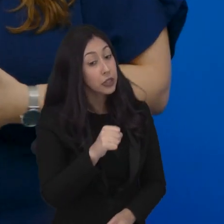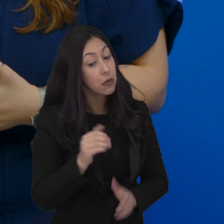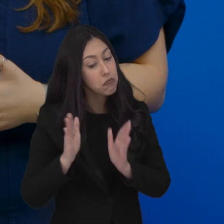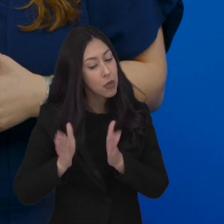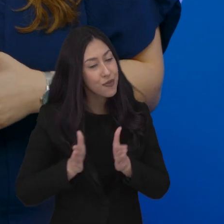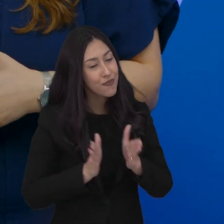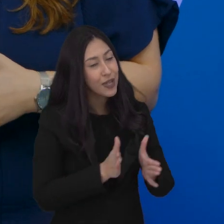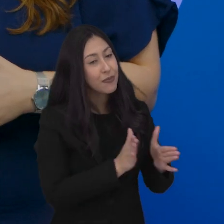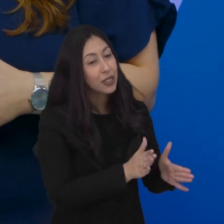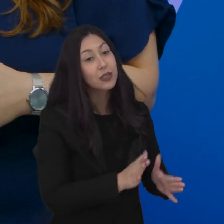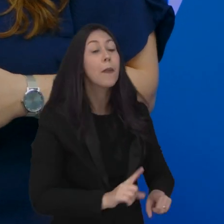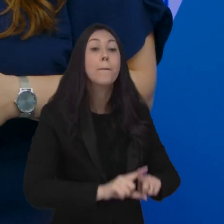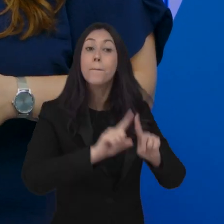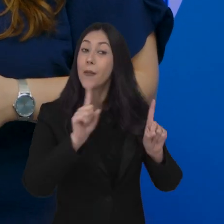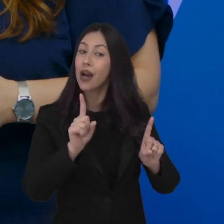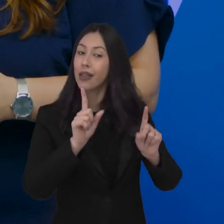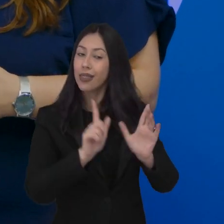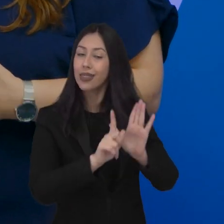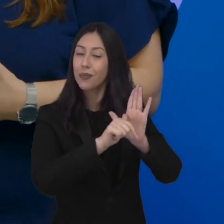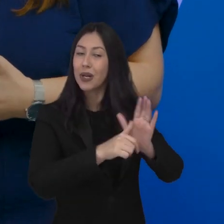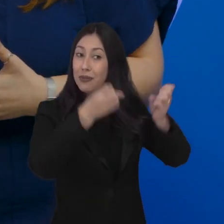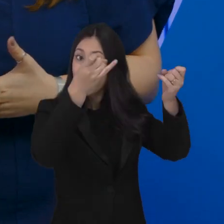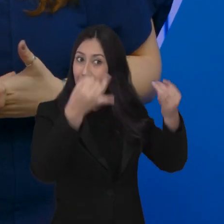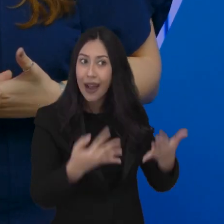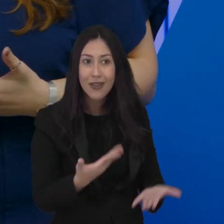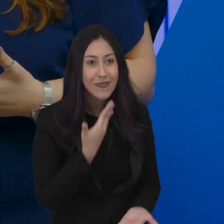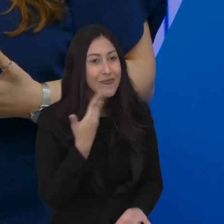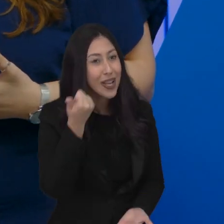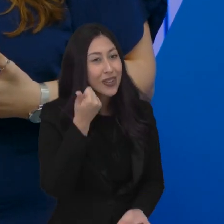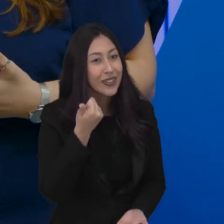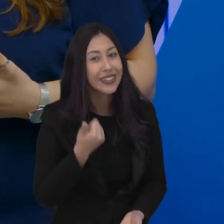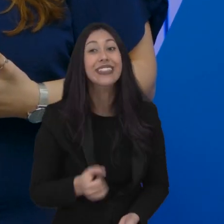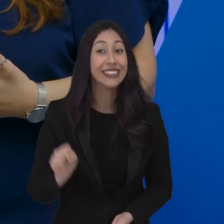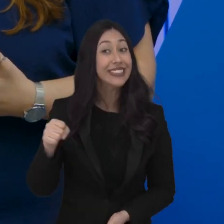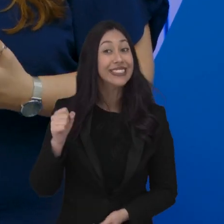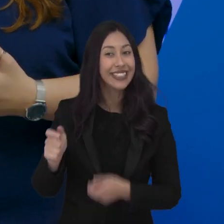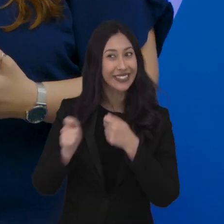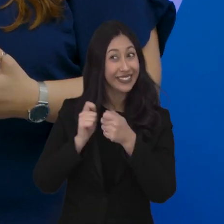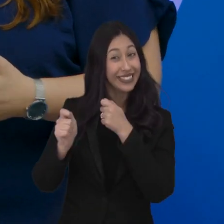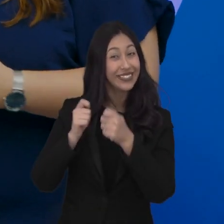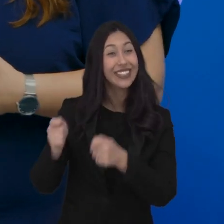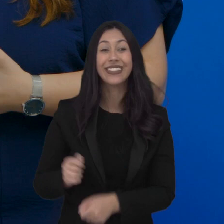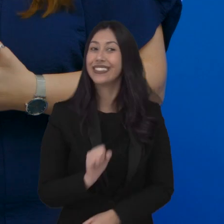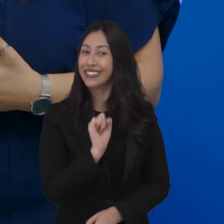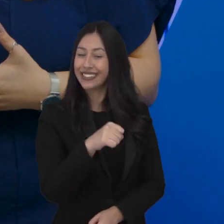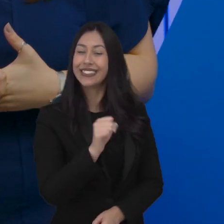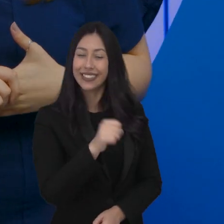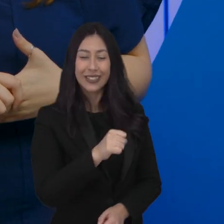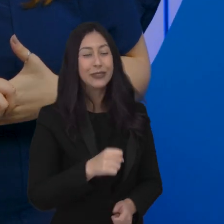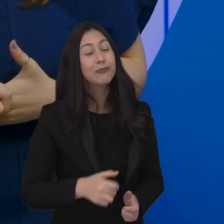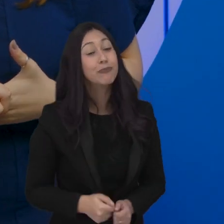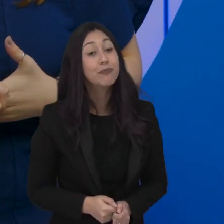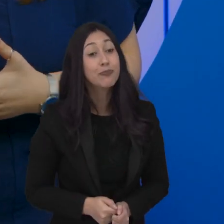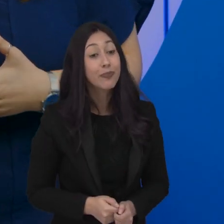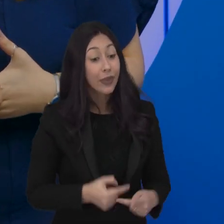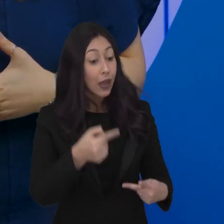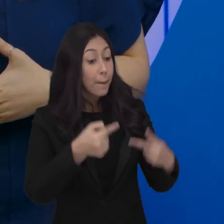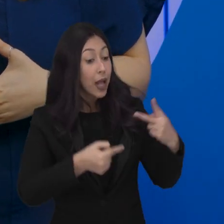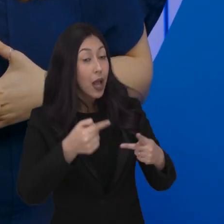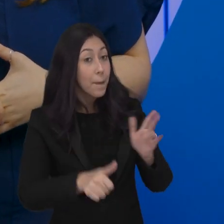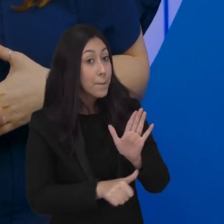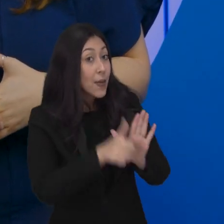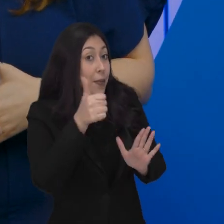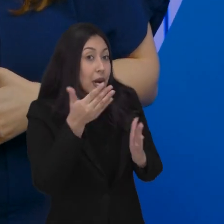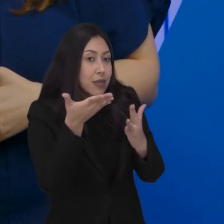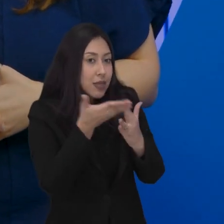né? Exatamente, passo a passo. Mas no segundo bloco, tudo vai fazer sentido, tenho certeza. Vai, com o nosso entrevistado. Exatamente.